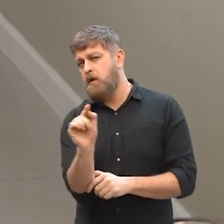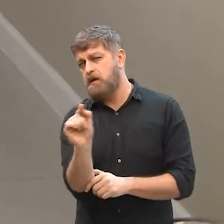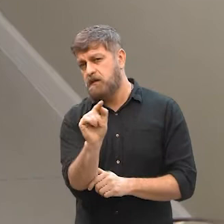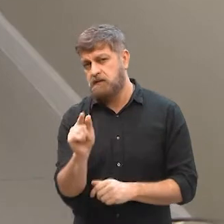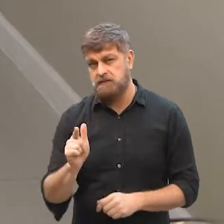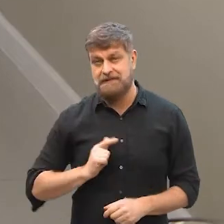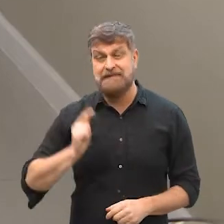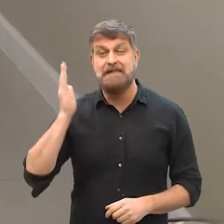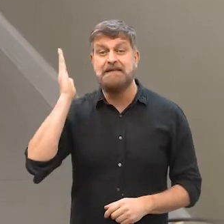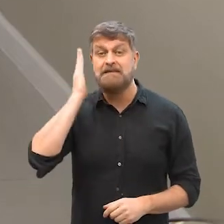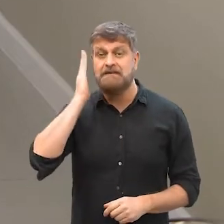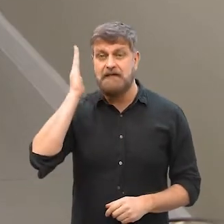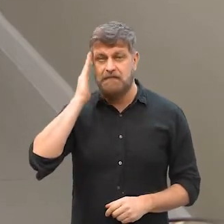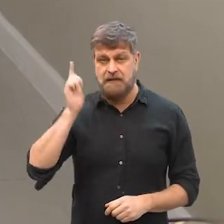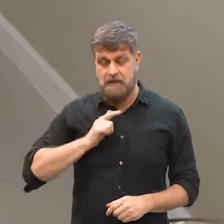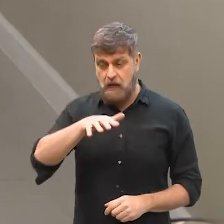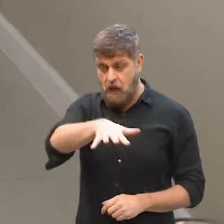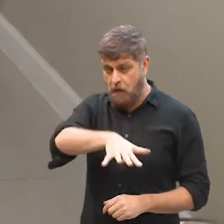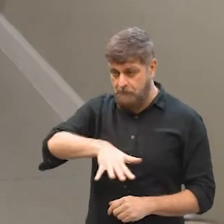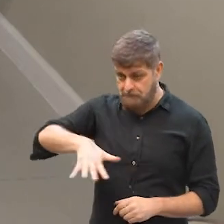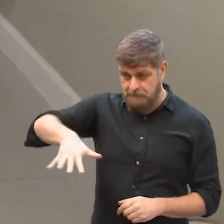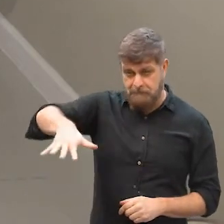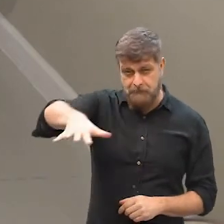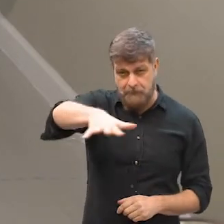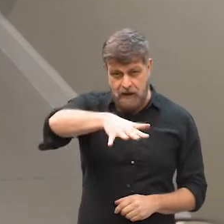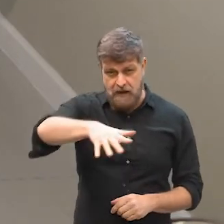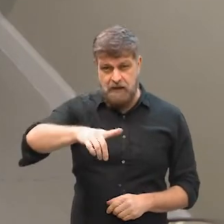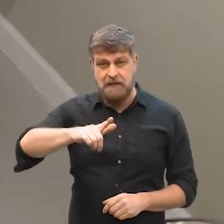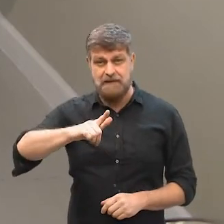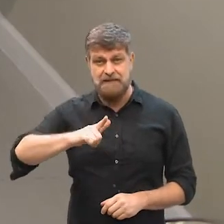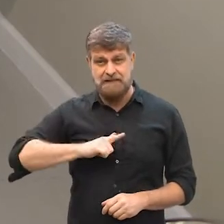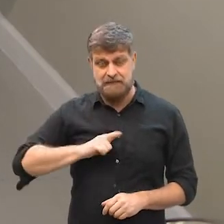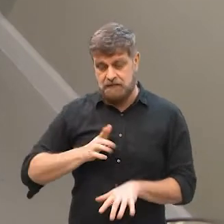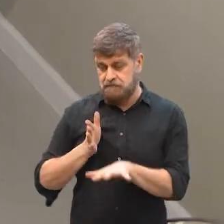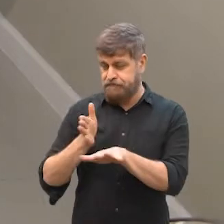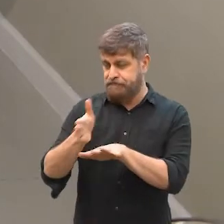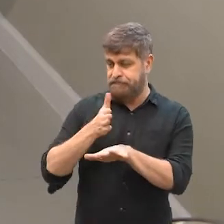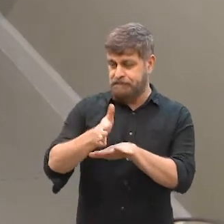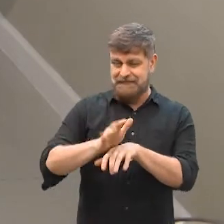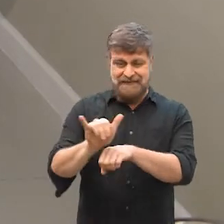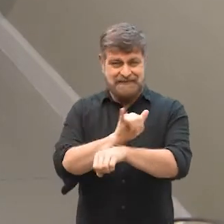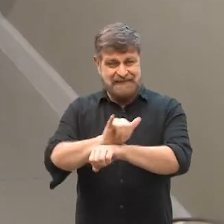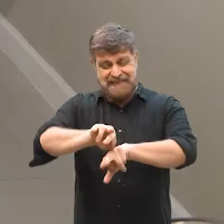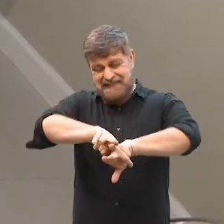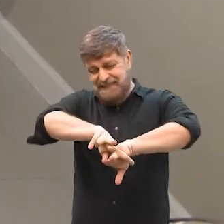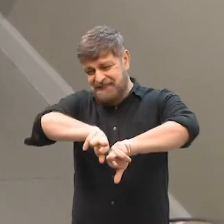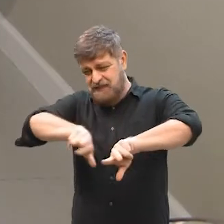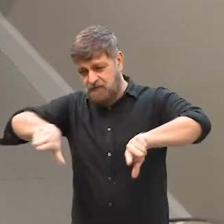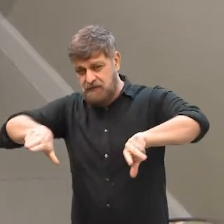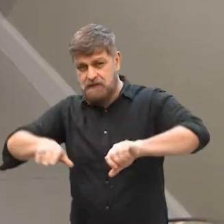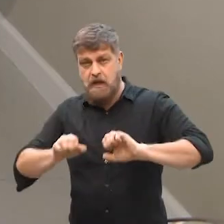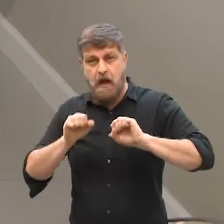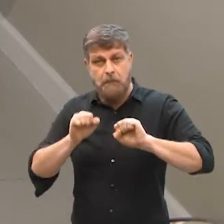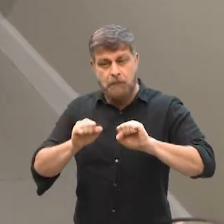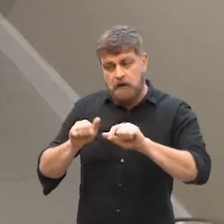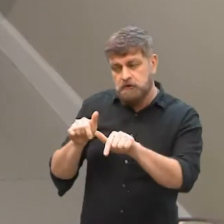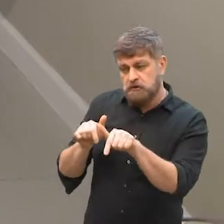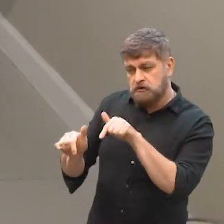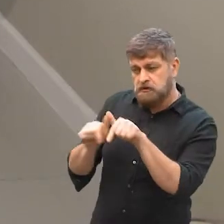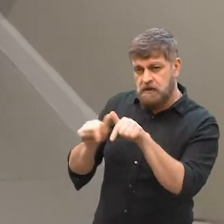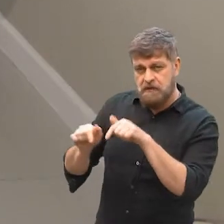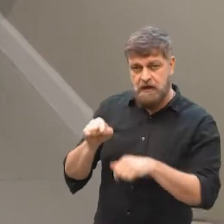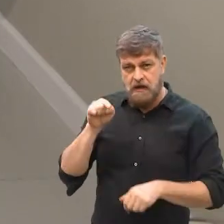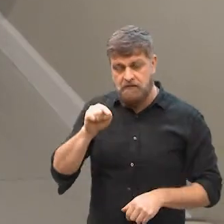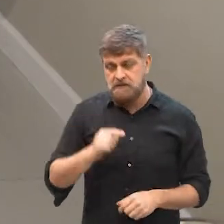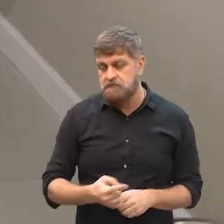saiba que assim, é uma área que você tem milhões de possibilidades. Então, por ter milhões de possibilidades,